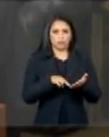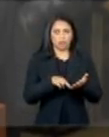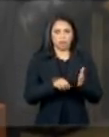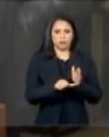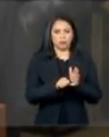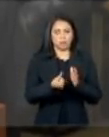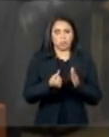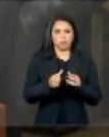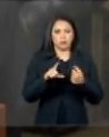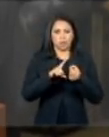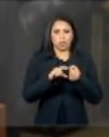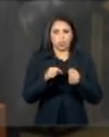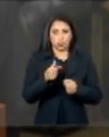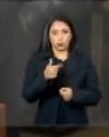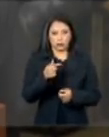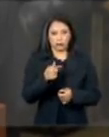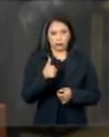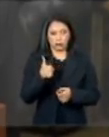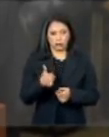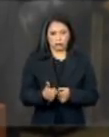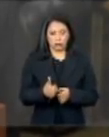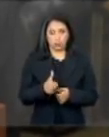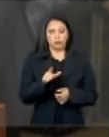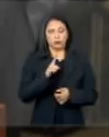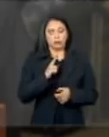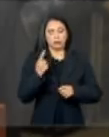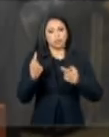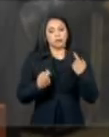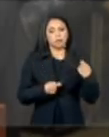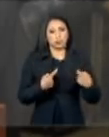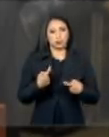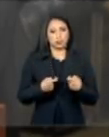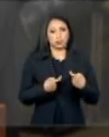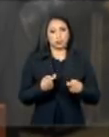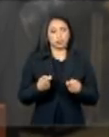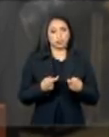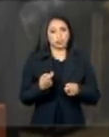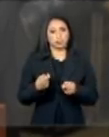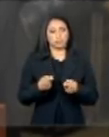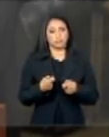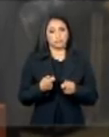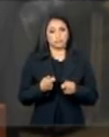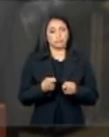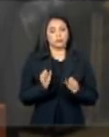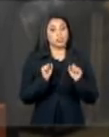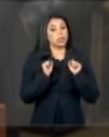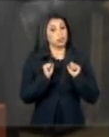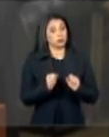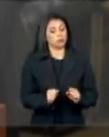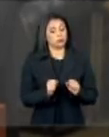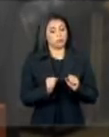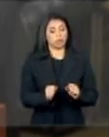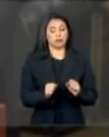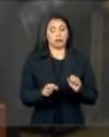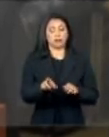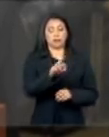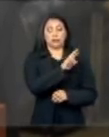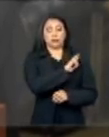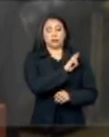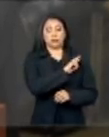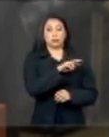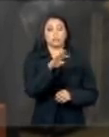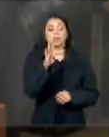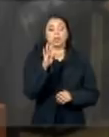71 que tem sido debatido sobre a questão da competência do tribunal de contas da união dizendo o